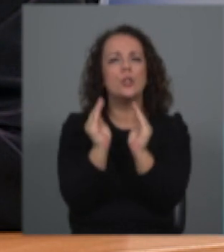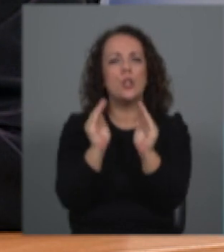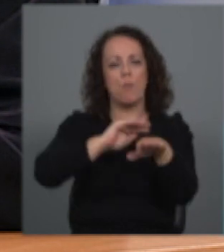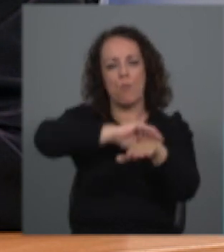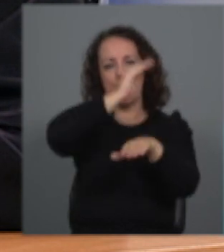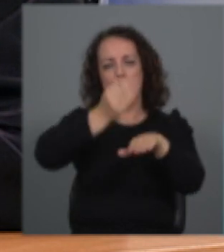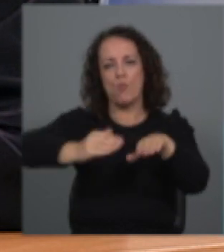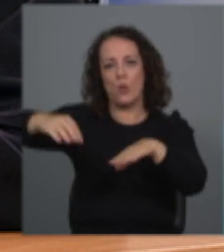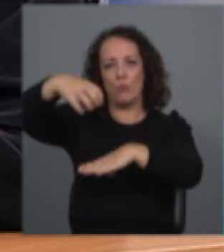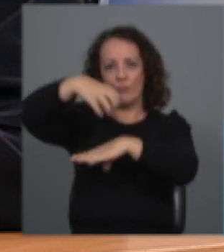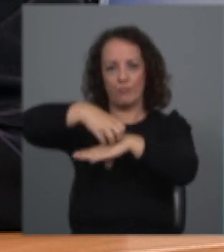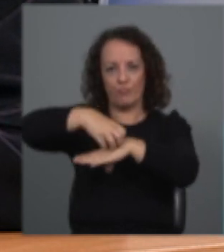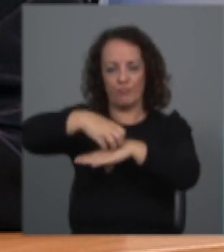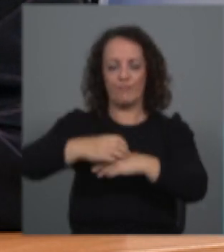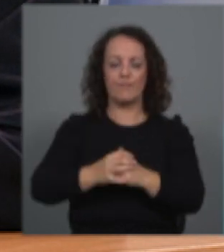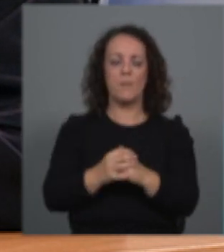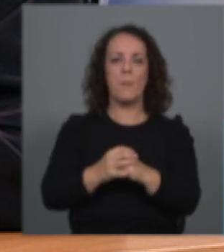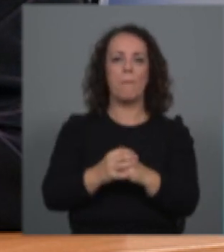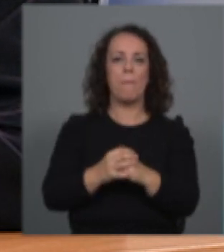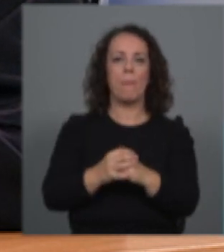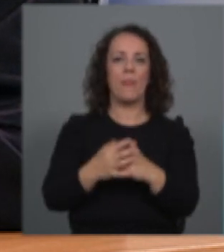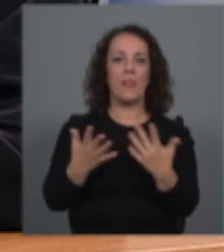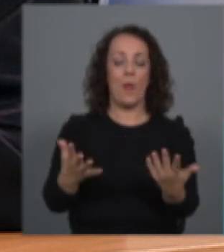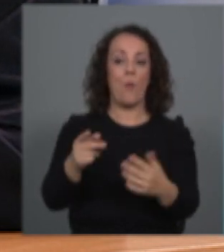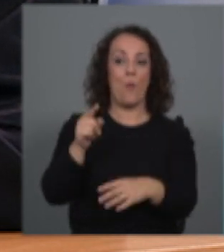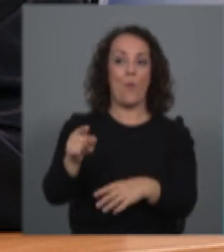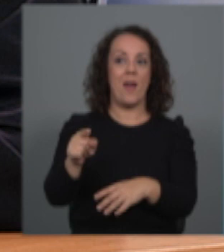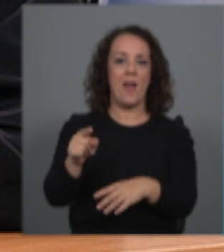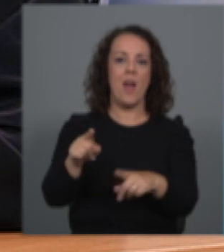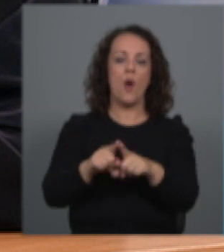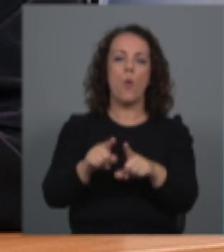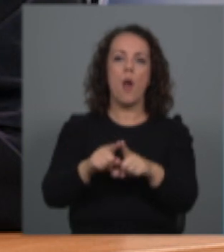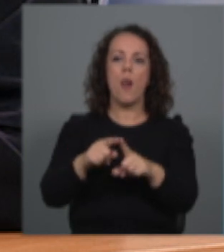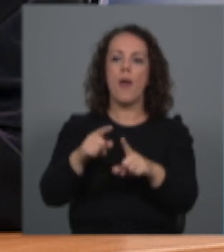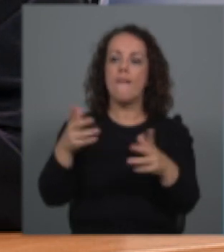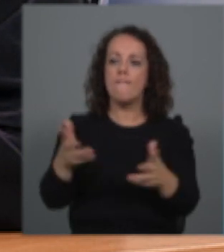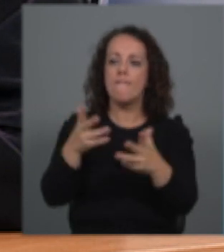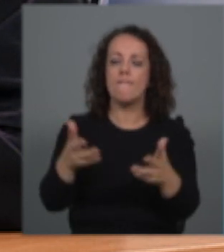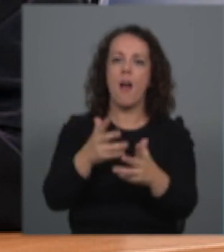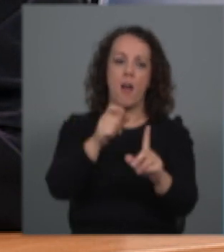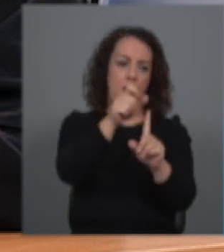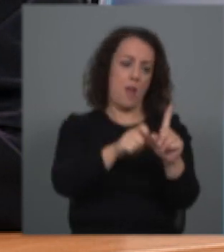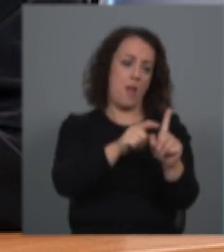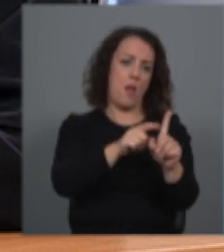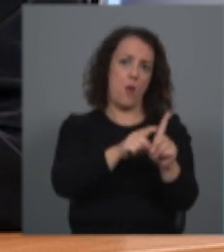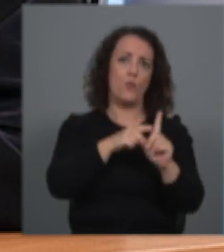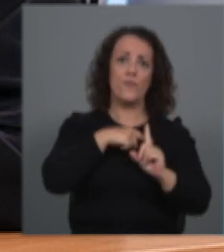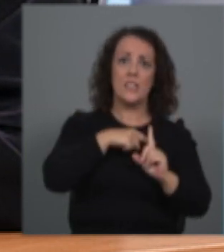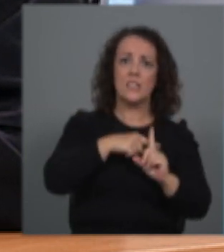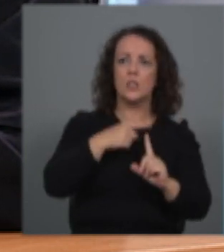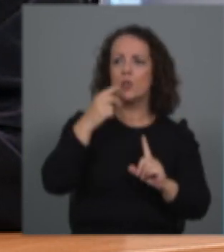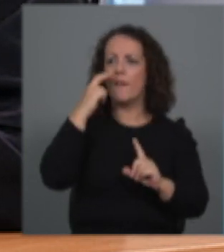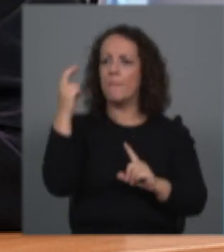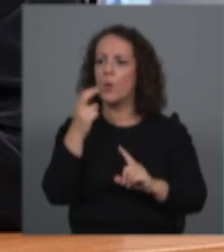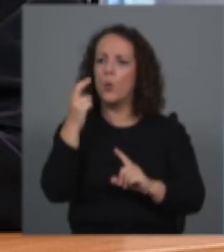da serra. Portanto, esta sua procura de vida de Francisco